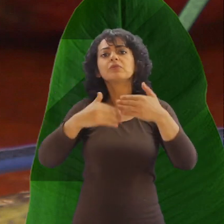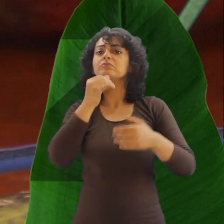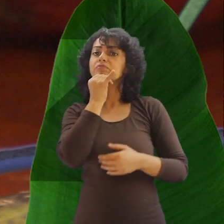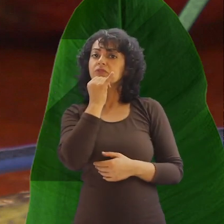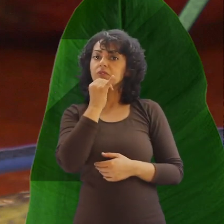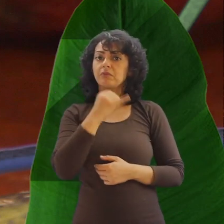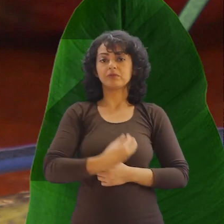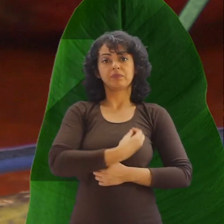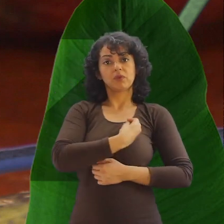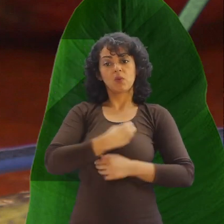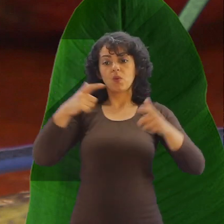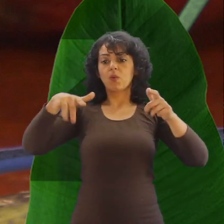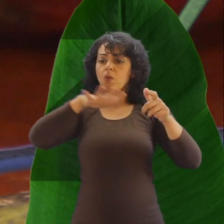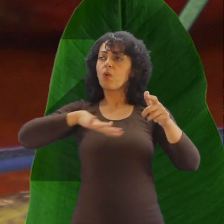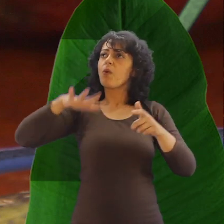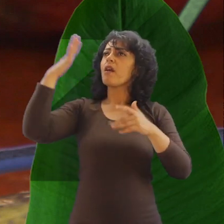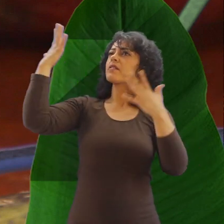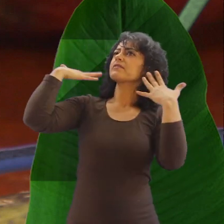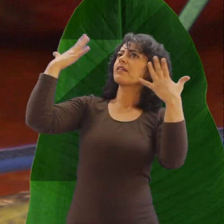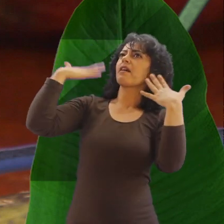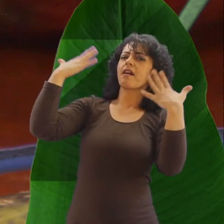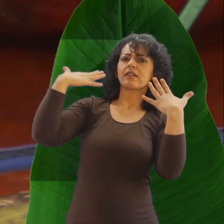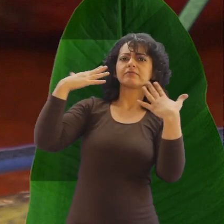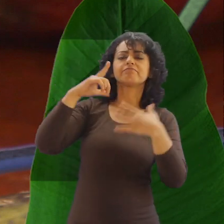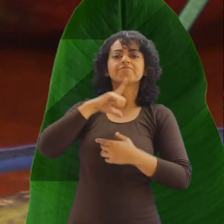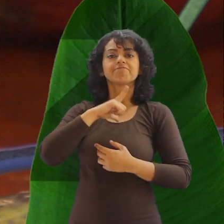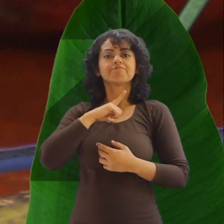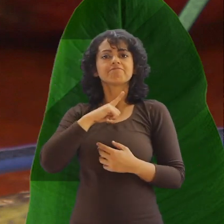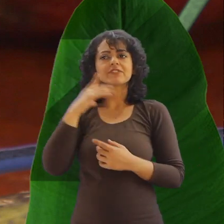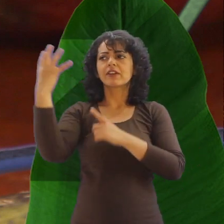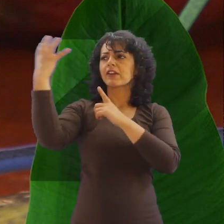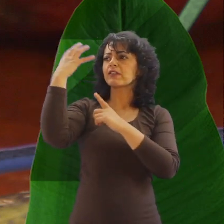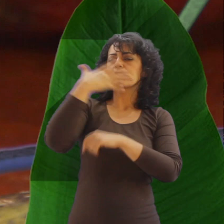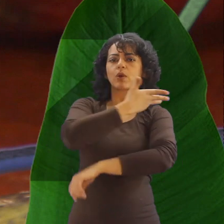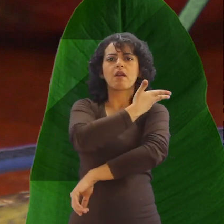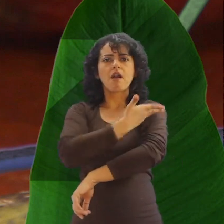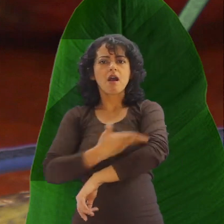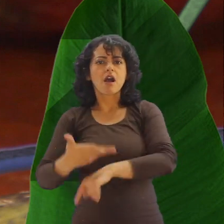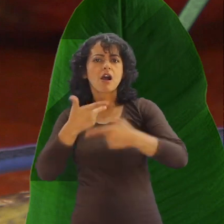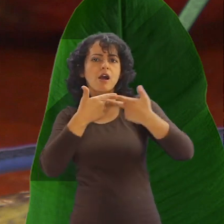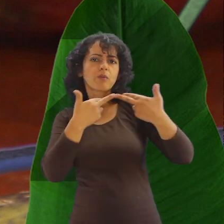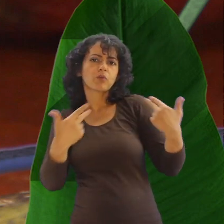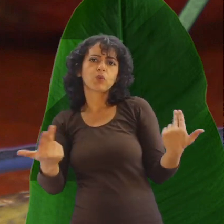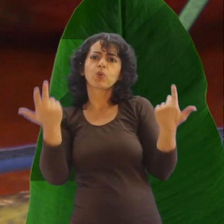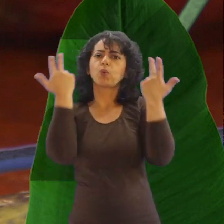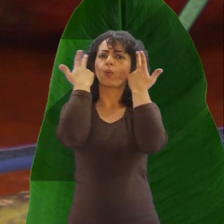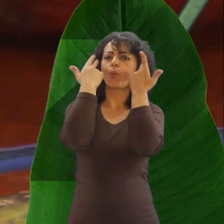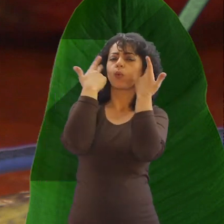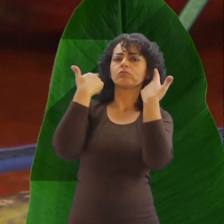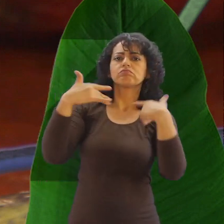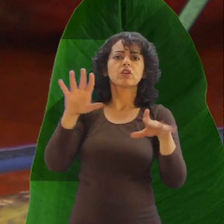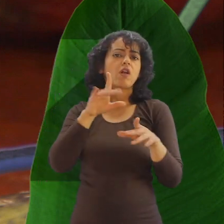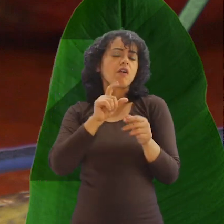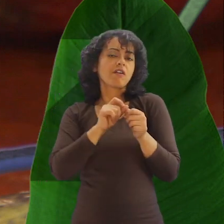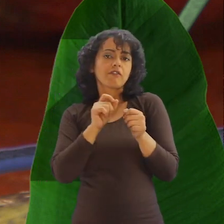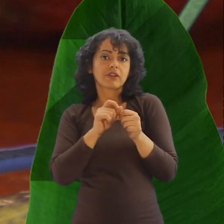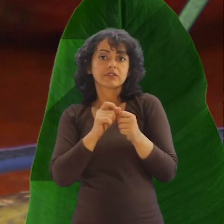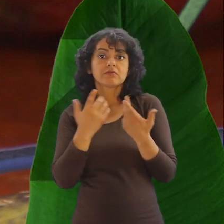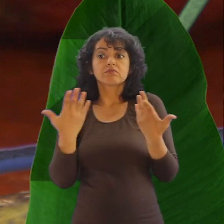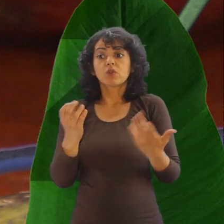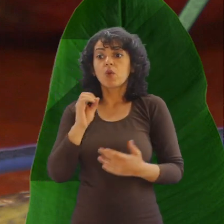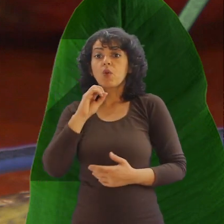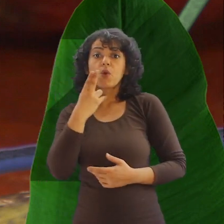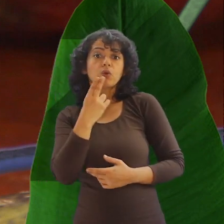é constituído de uma certa forma por hábitos, maneiras de ser, por coisas que você deve fazer. Enquanto que se você